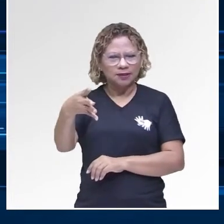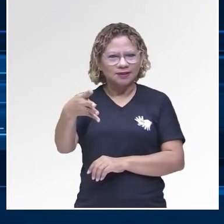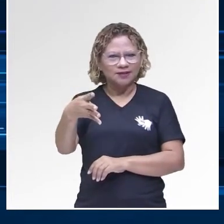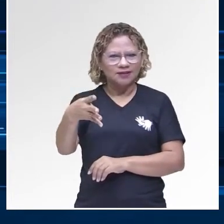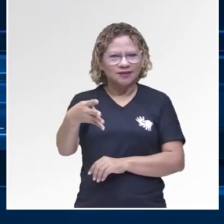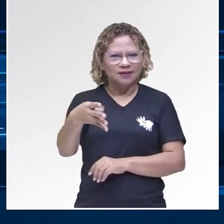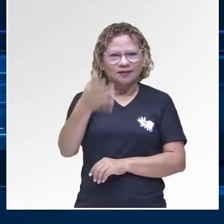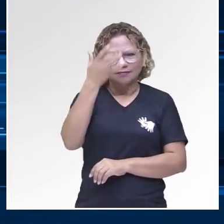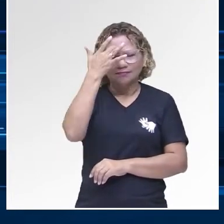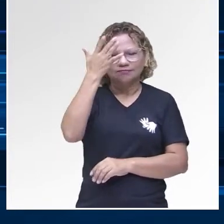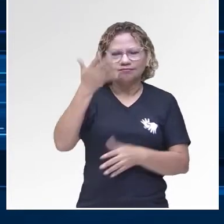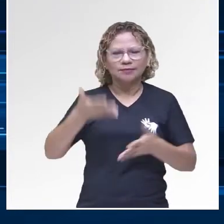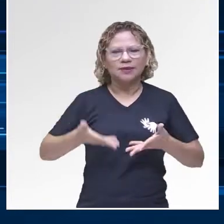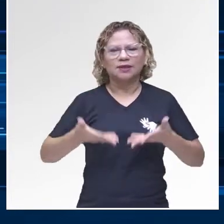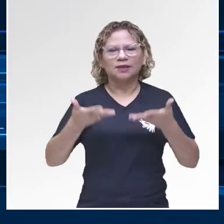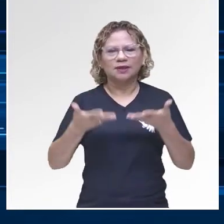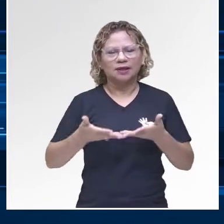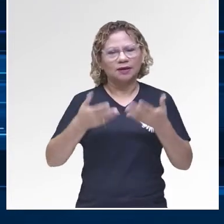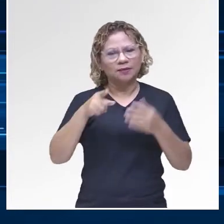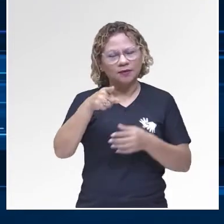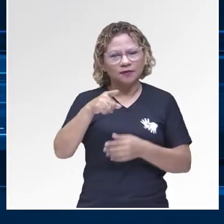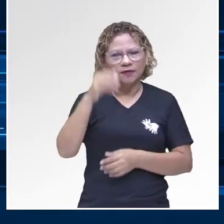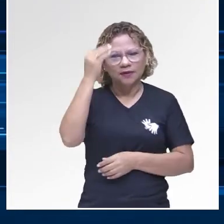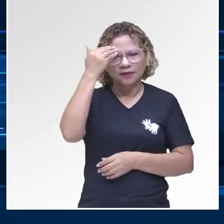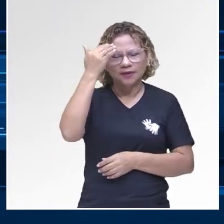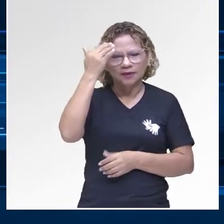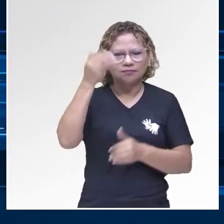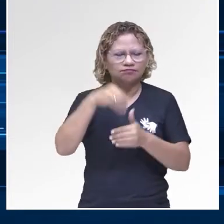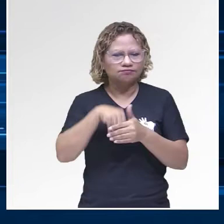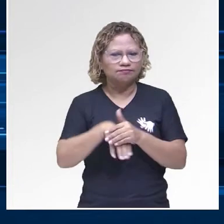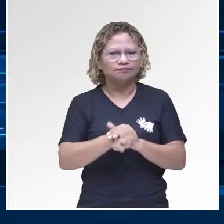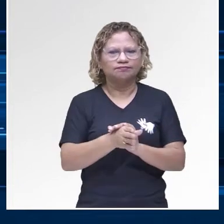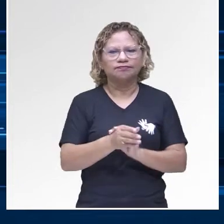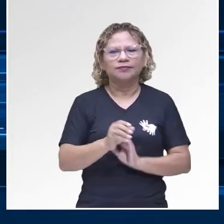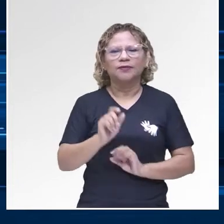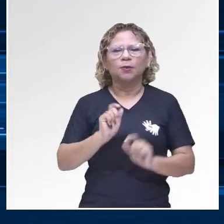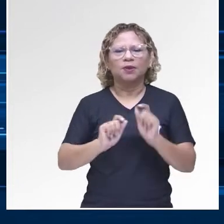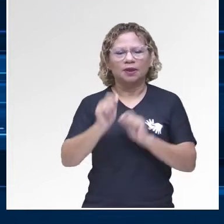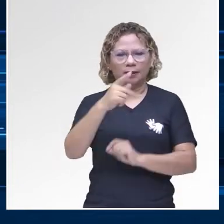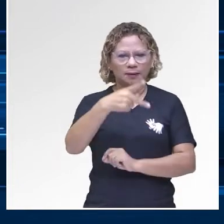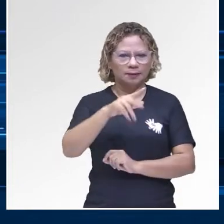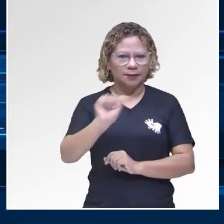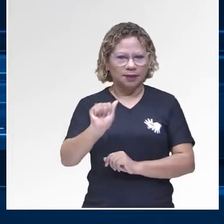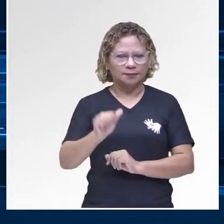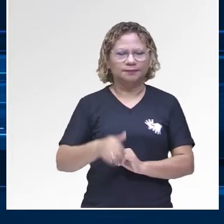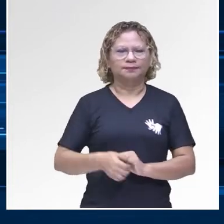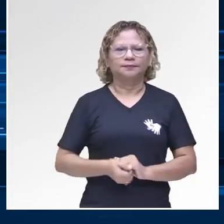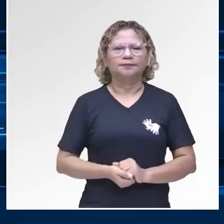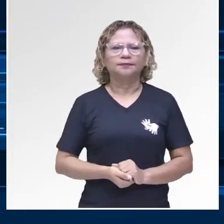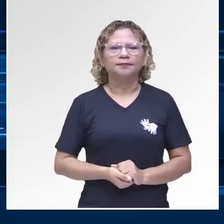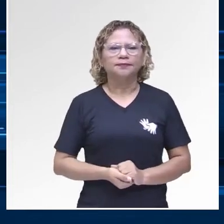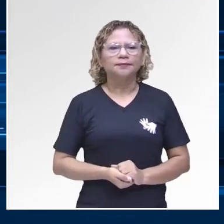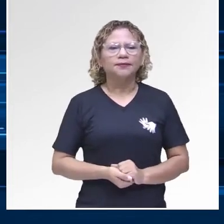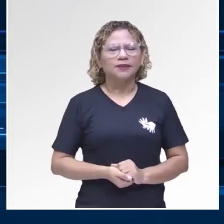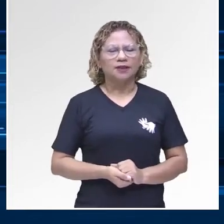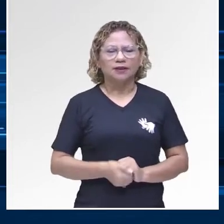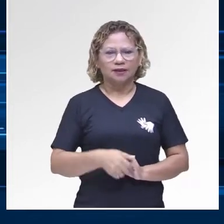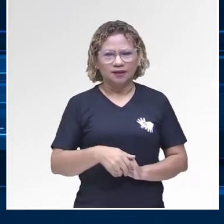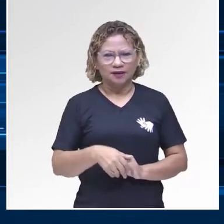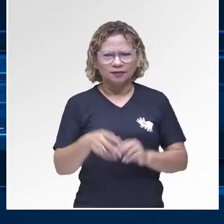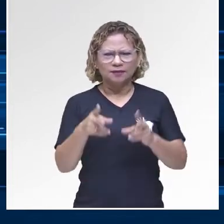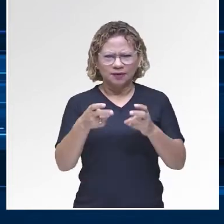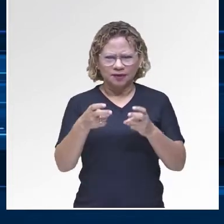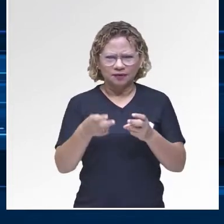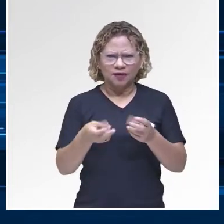massifica um pouco mais ainda essa classificação das PAs. Então, como nós acabamos de ver aqui nos exemplos A, B e